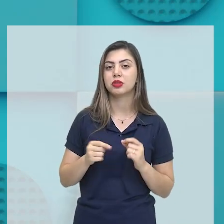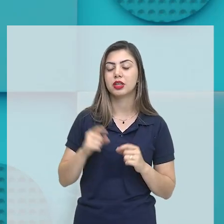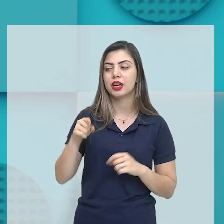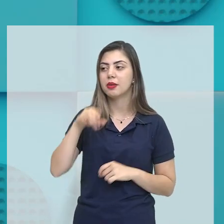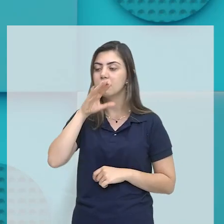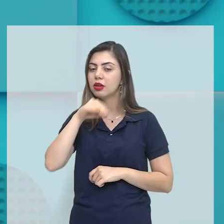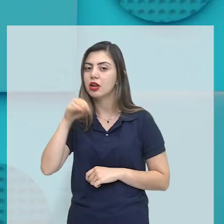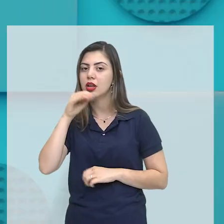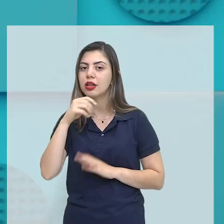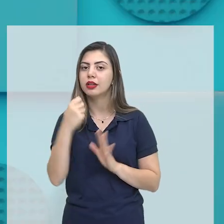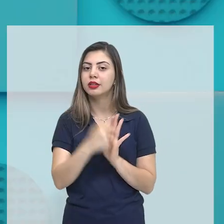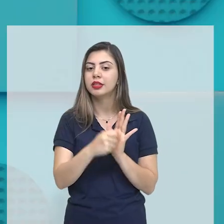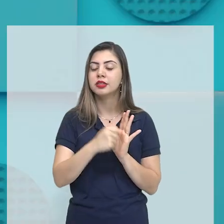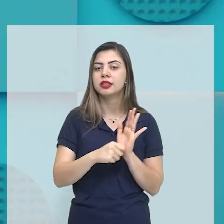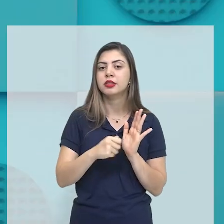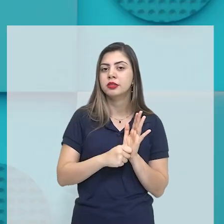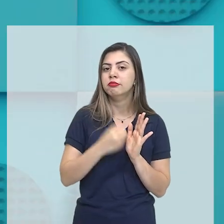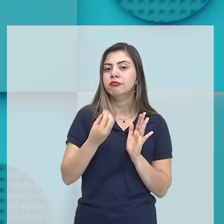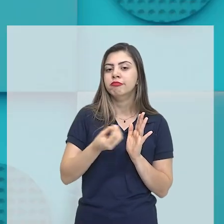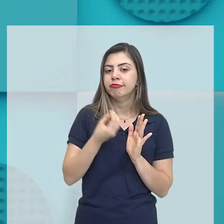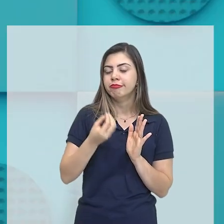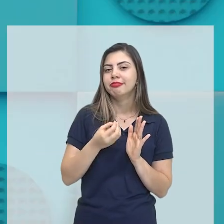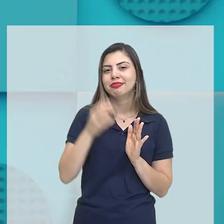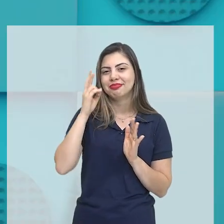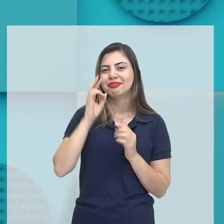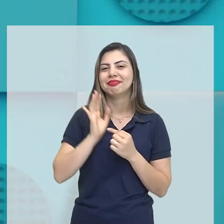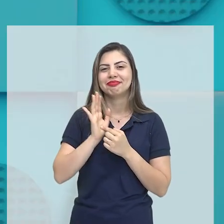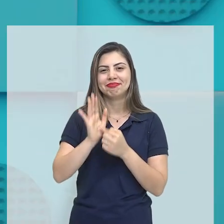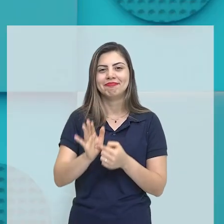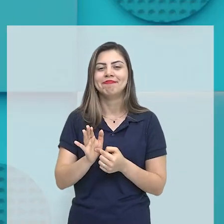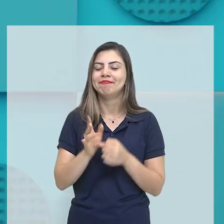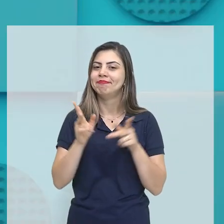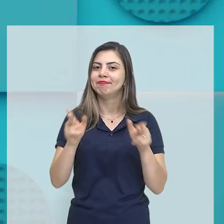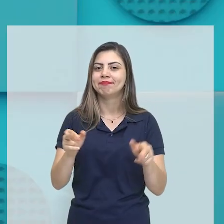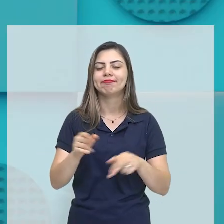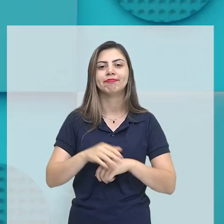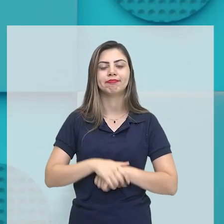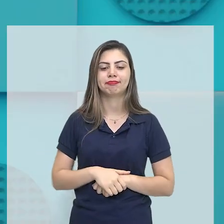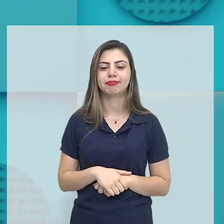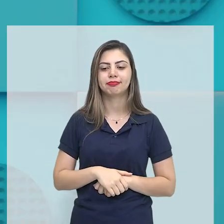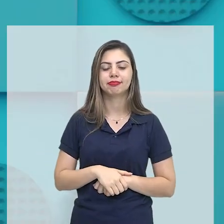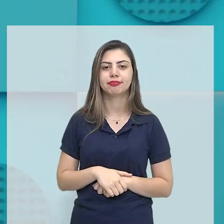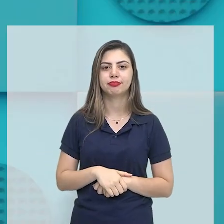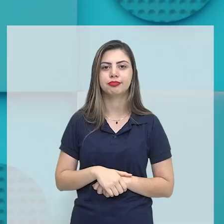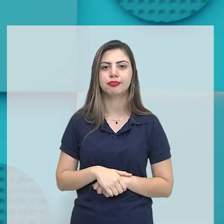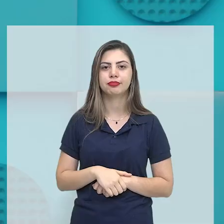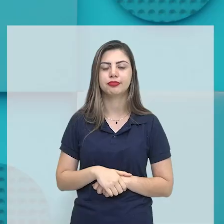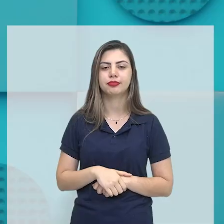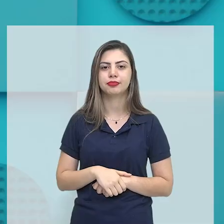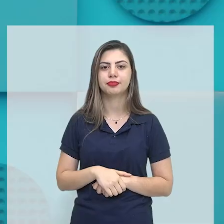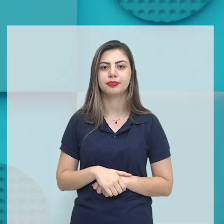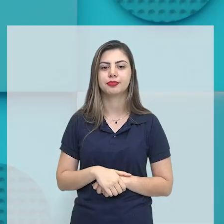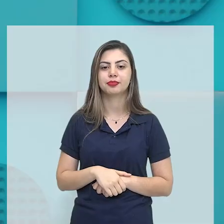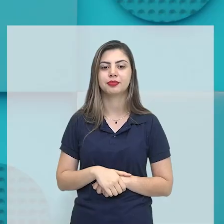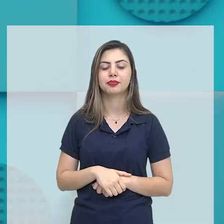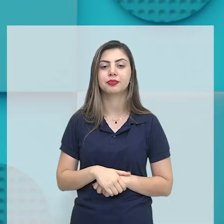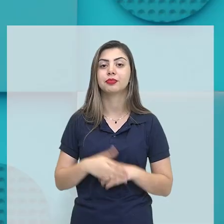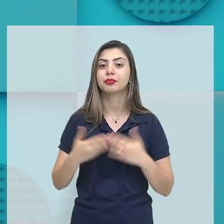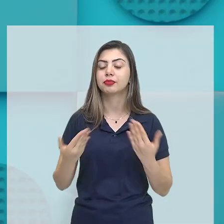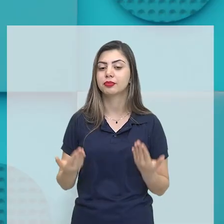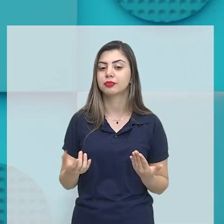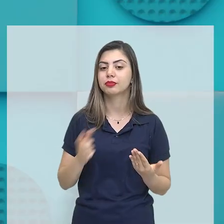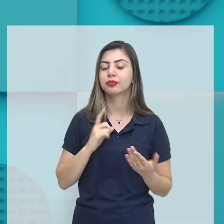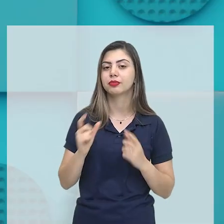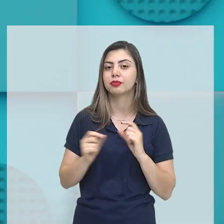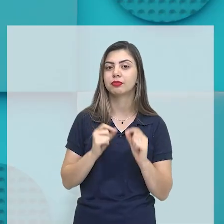para a escrita, as palavras ficarão dessa maneira que eu mostrei para vocês. Então, nós temos a